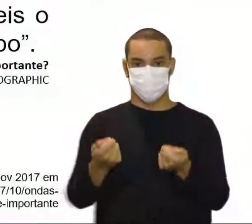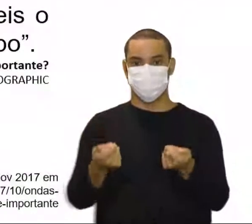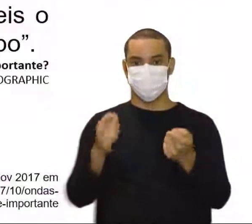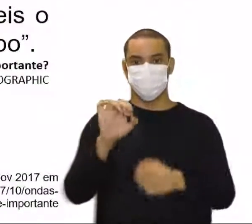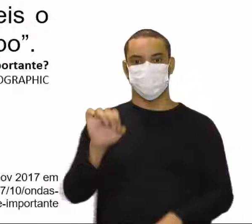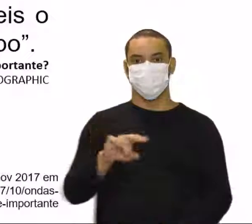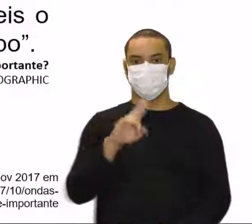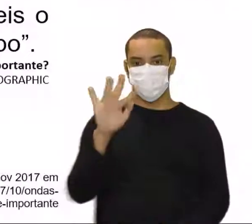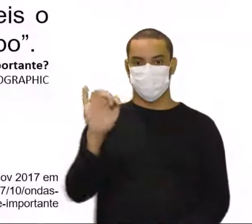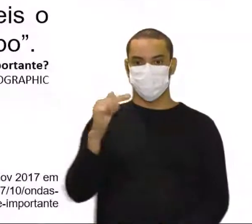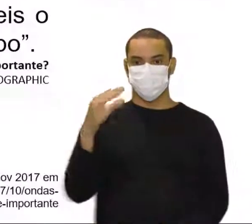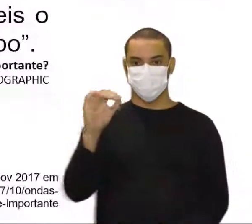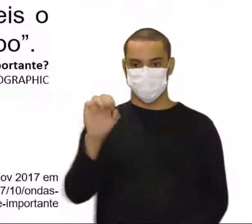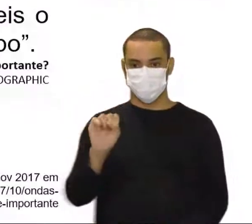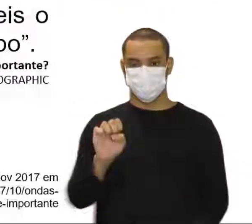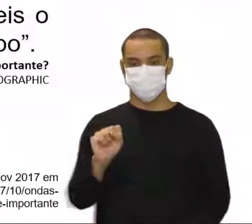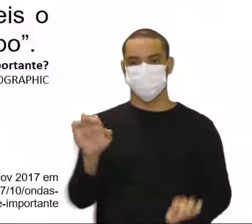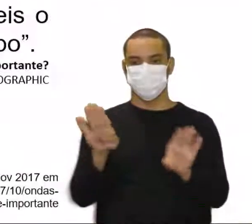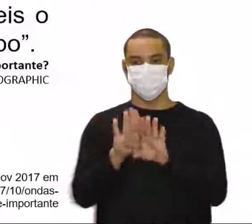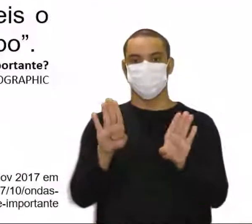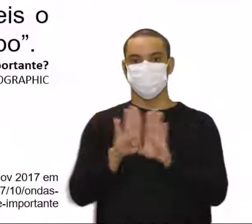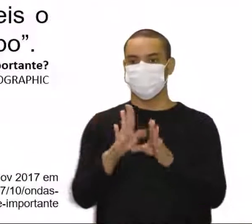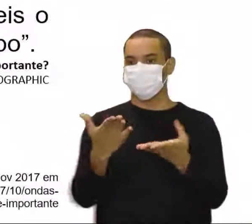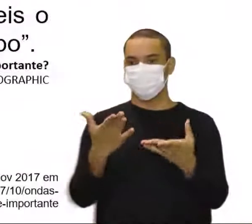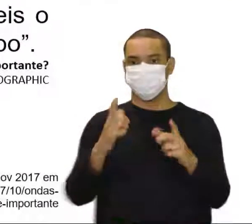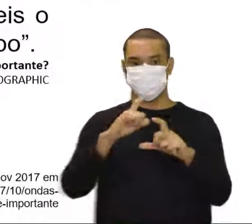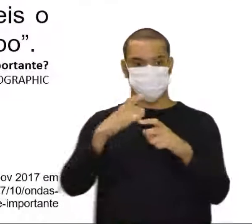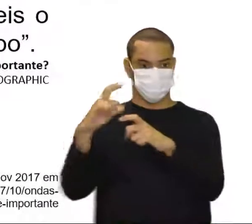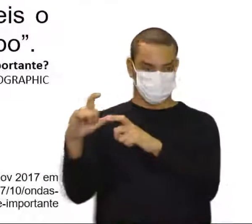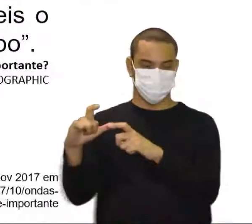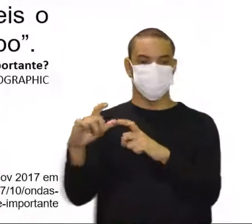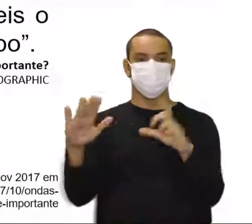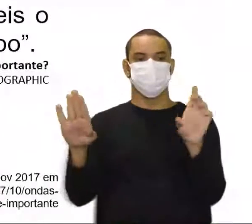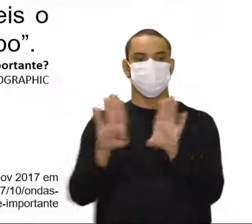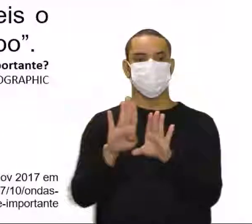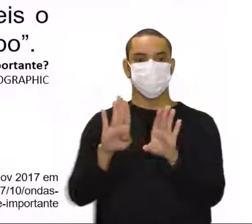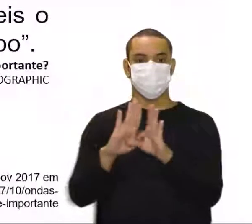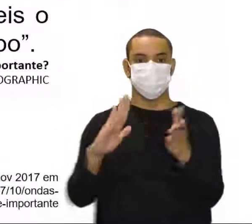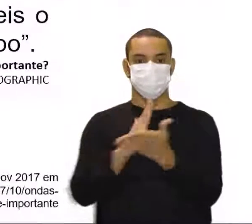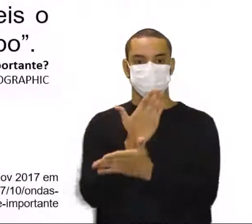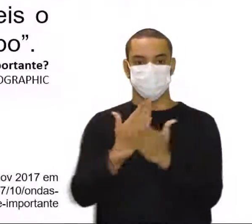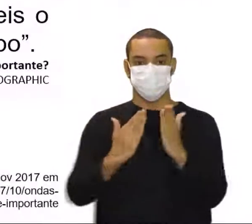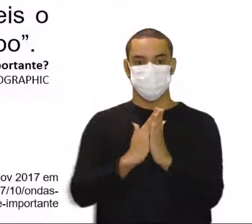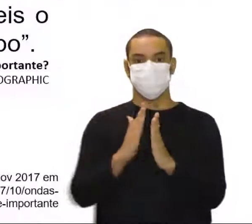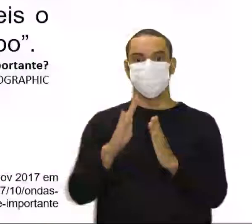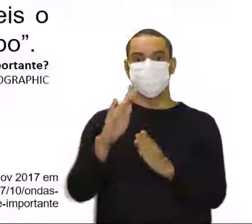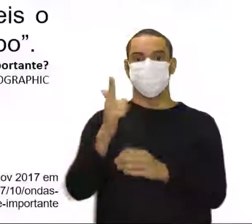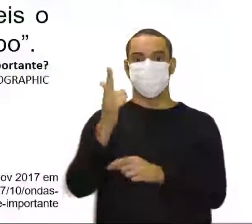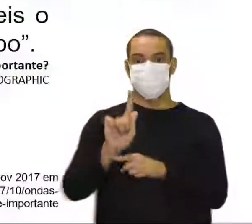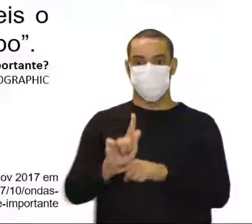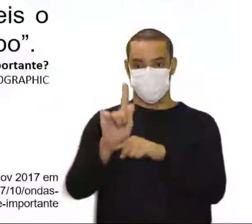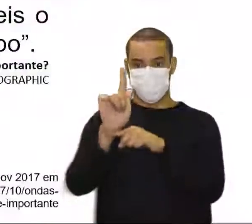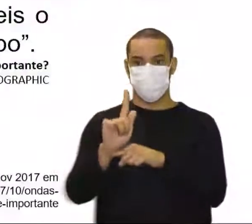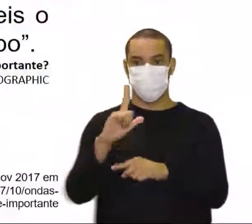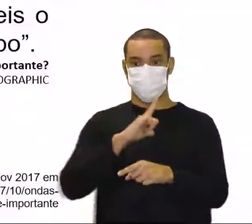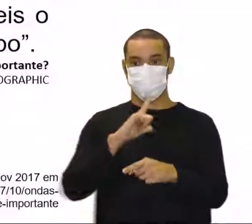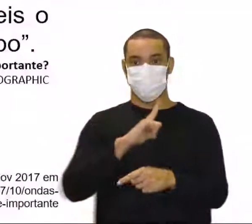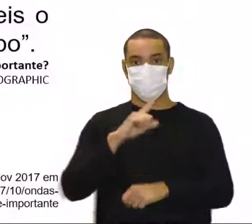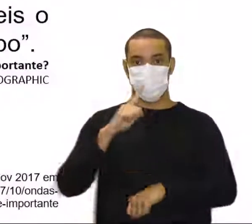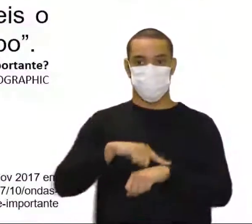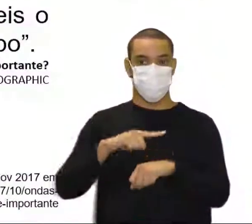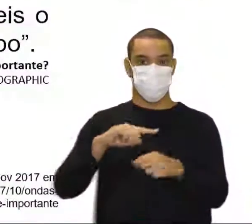ou fusões de buracos negros, por exemplo. As ondas gravitacionais atingem a Terra o tempo